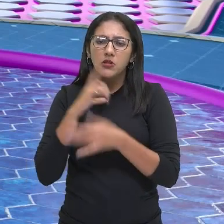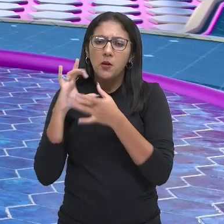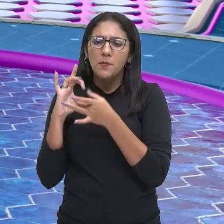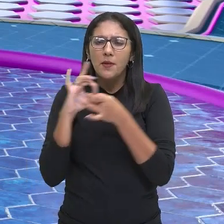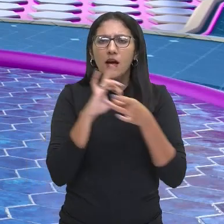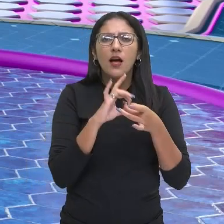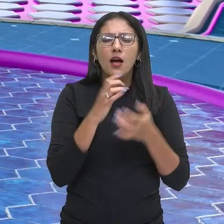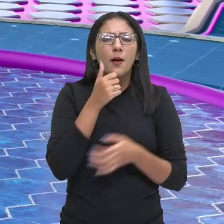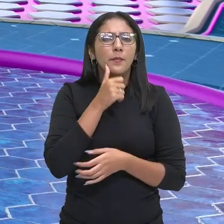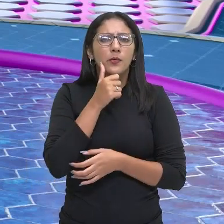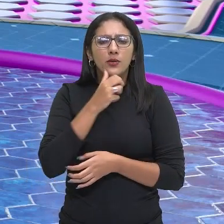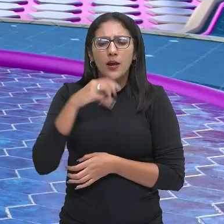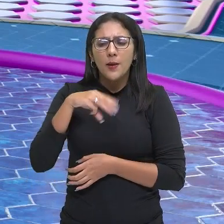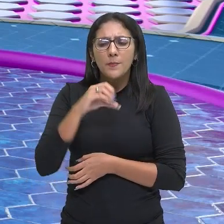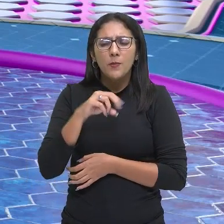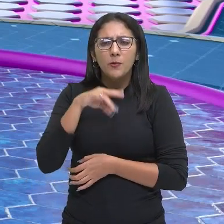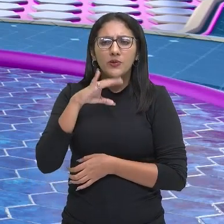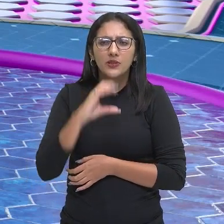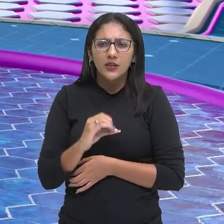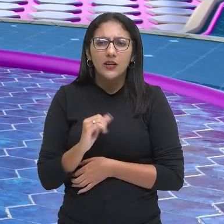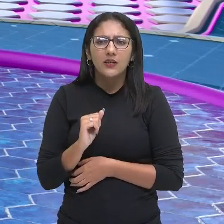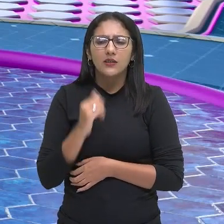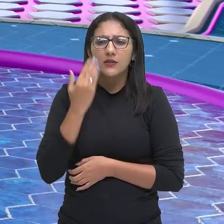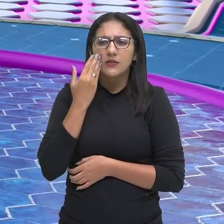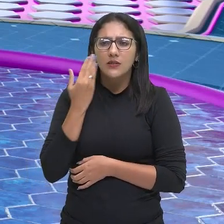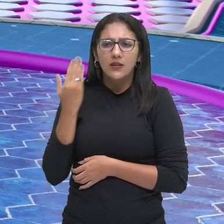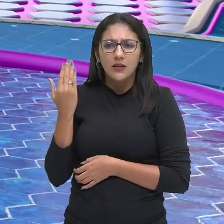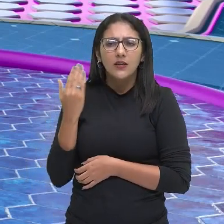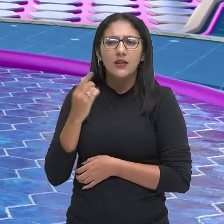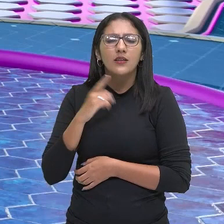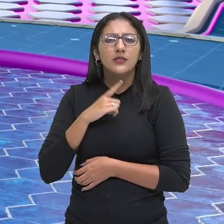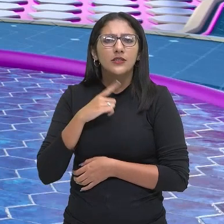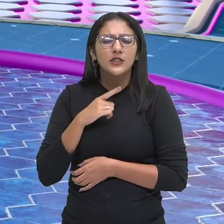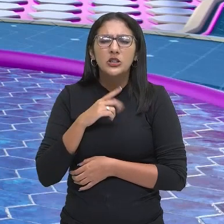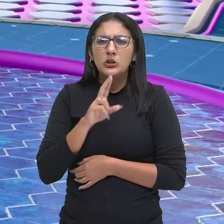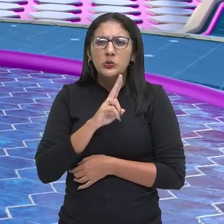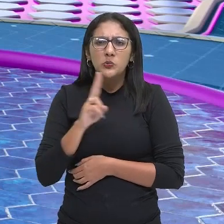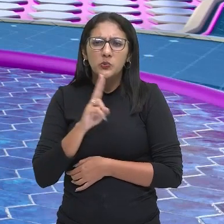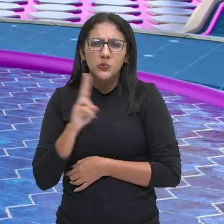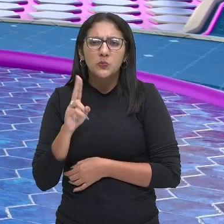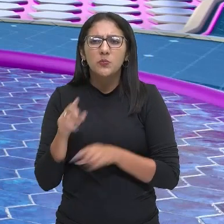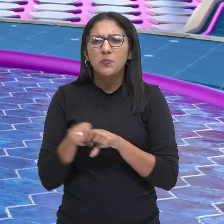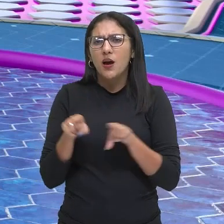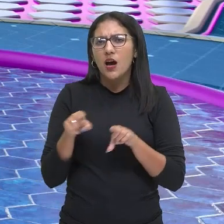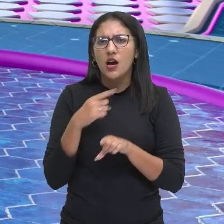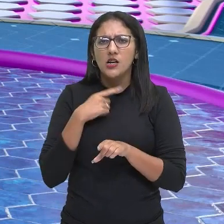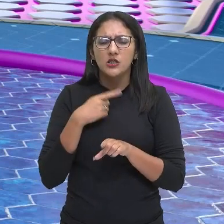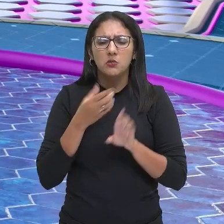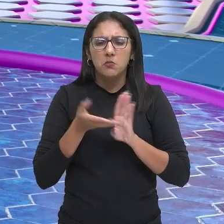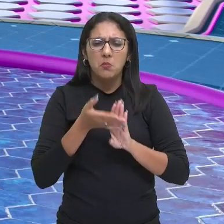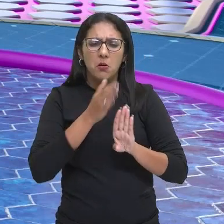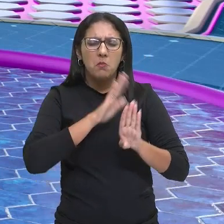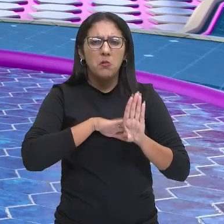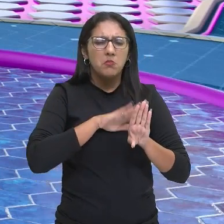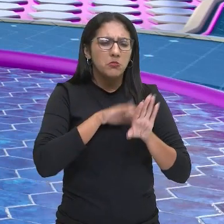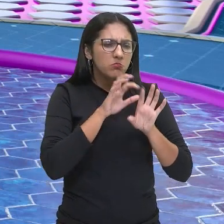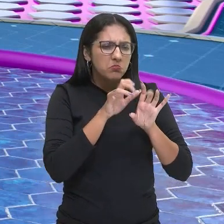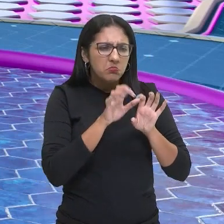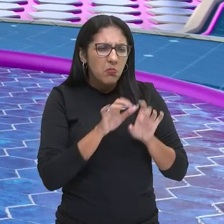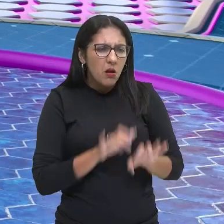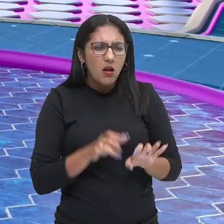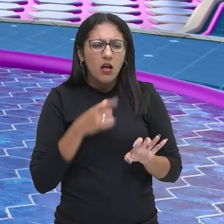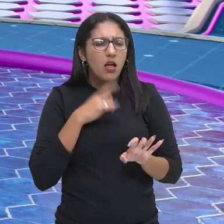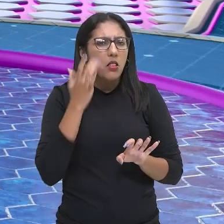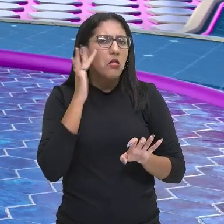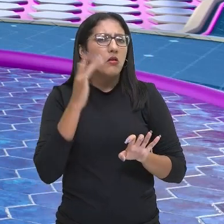Mônica ali, que é uma personagem feminina que utiliza o nome feminino, mas eu estou aqui atrás do teclado, ninguém sabe que eu